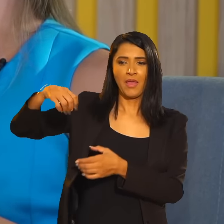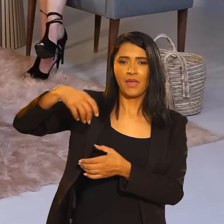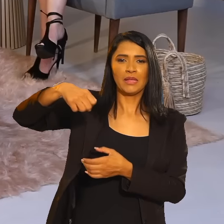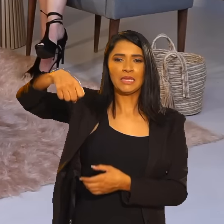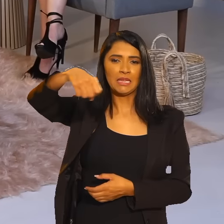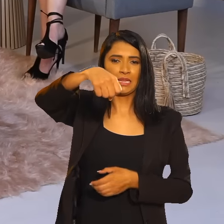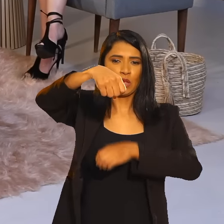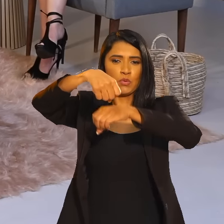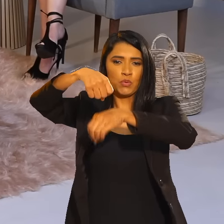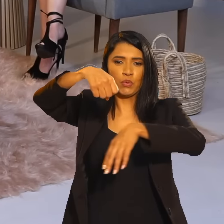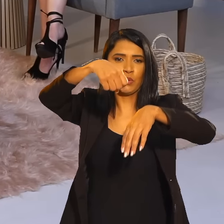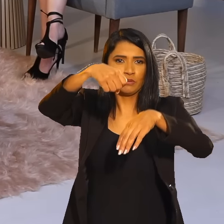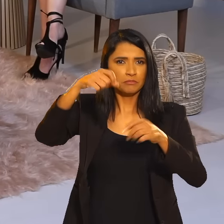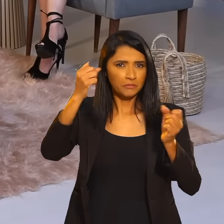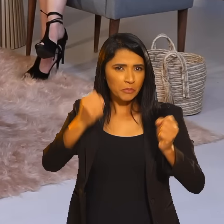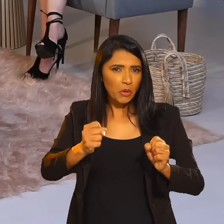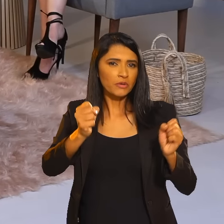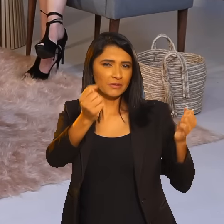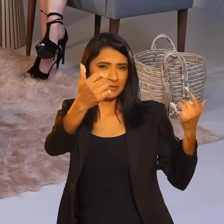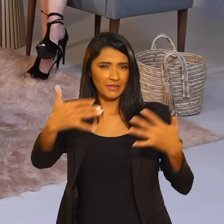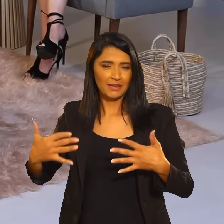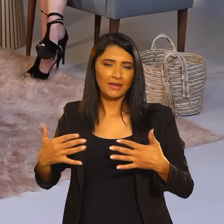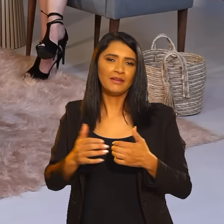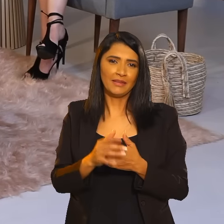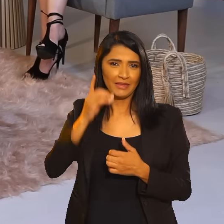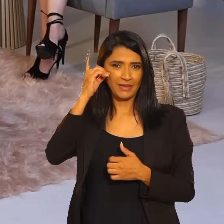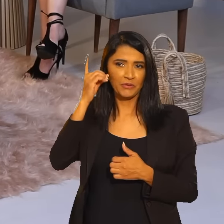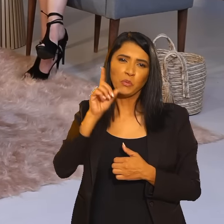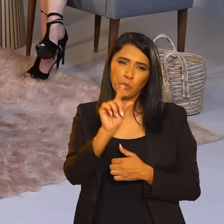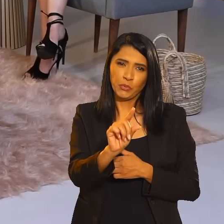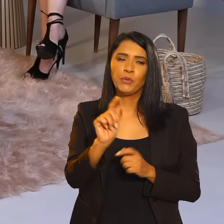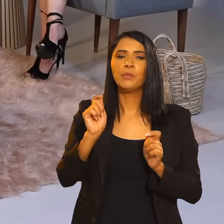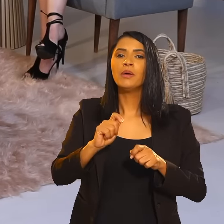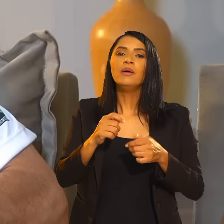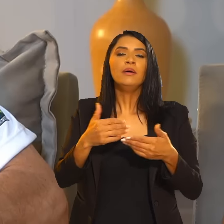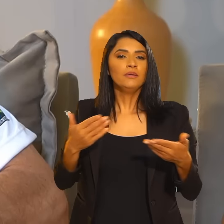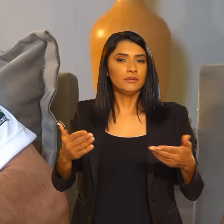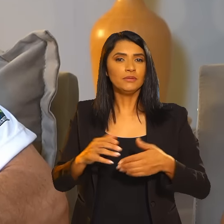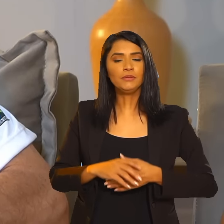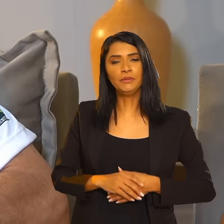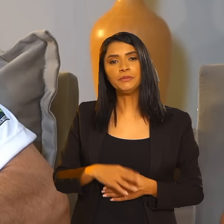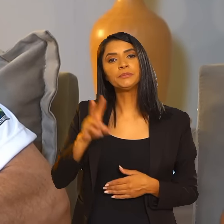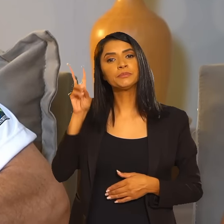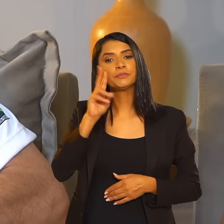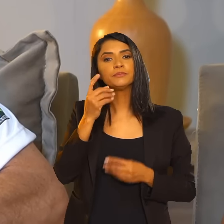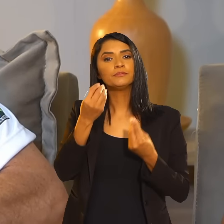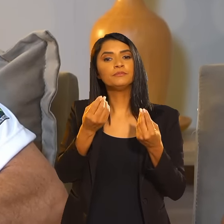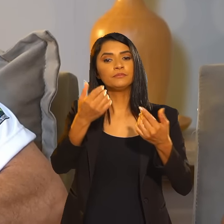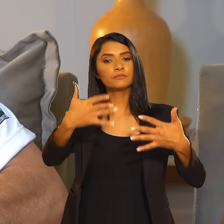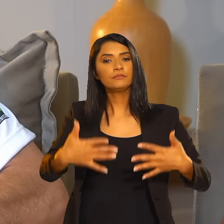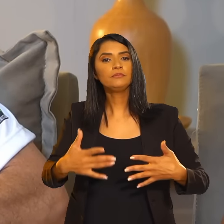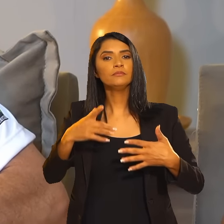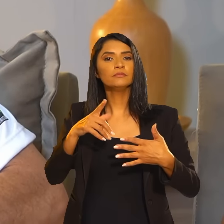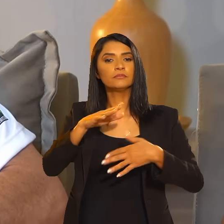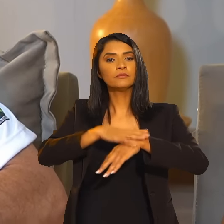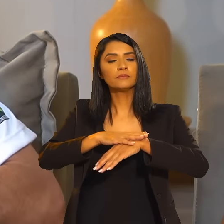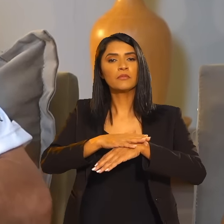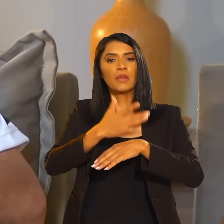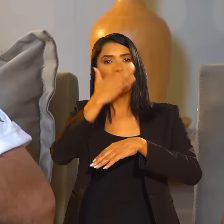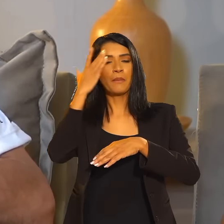lamparina. Você dá o significado? Você explica pra gente? Um pouco. Mas, enfim, ela está falando aqui do momento em